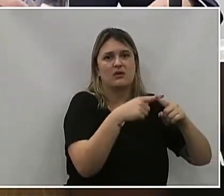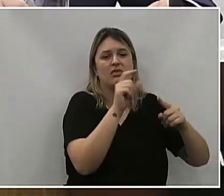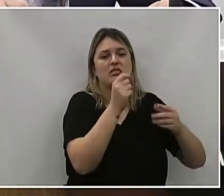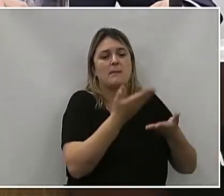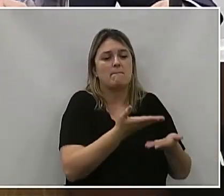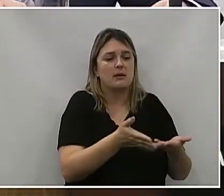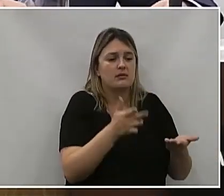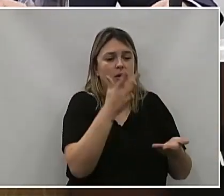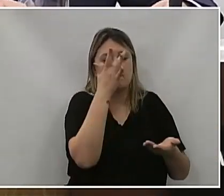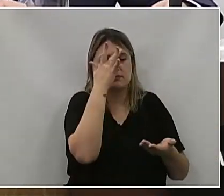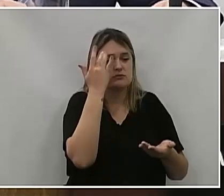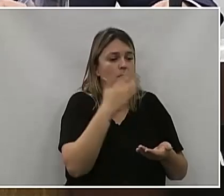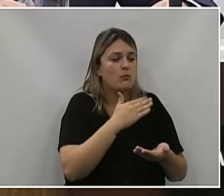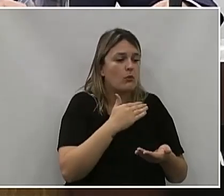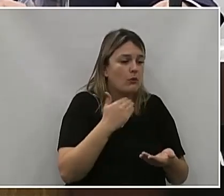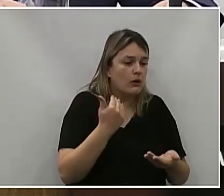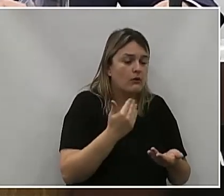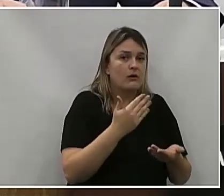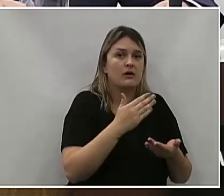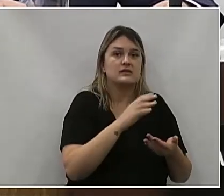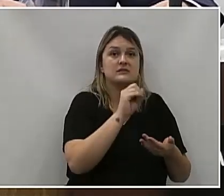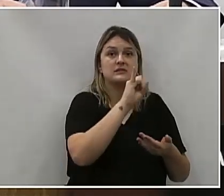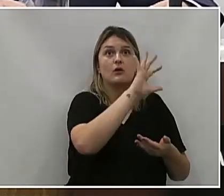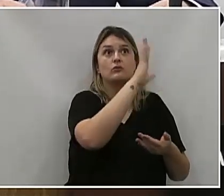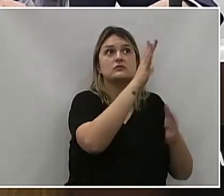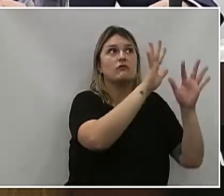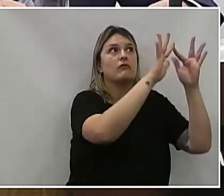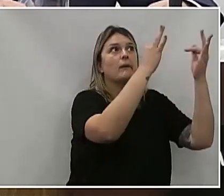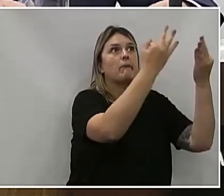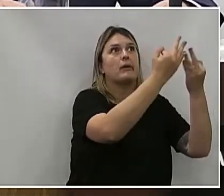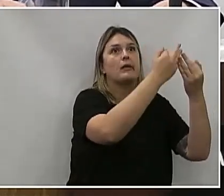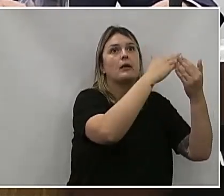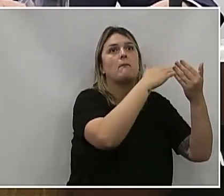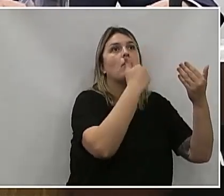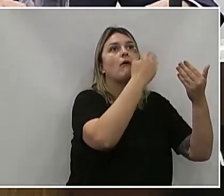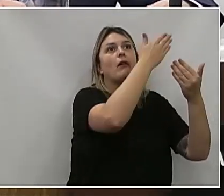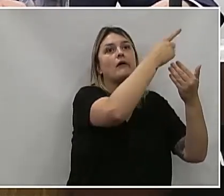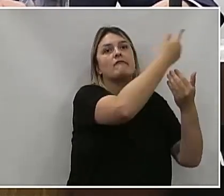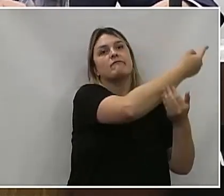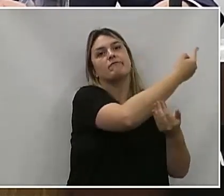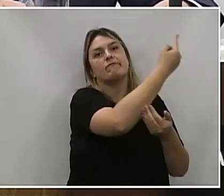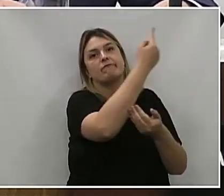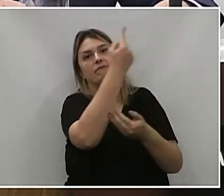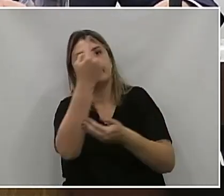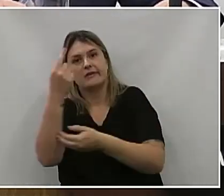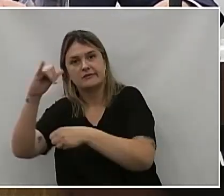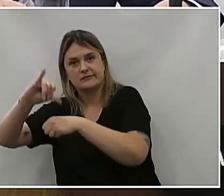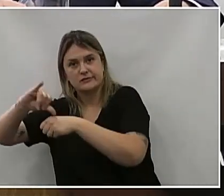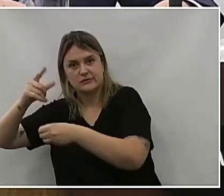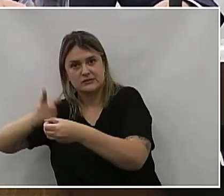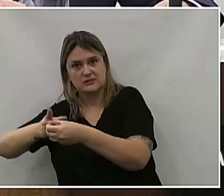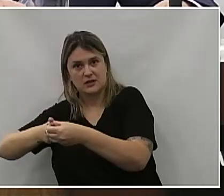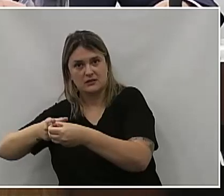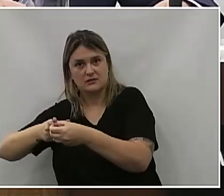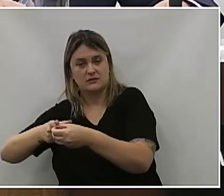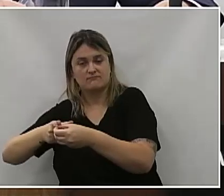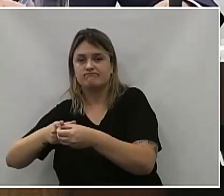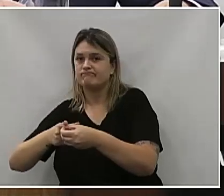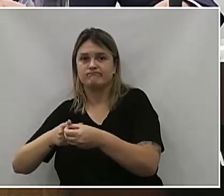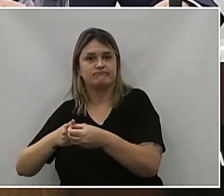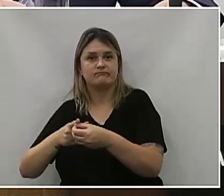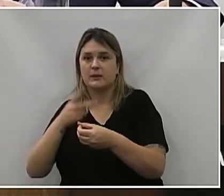perda. Atualmente, as famílias locais precisam percorrer longas distâncias até o centro da cidade para realizar os velórios, o